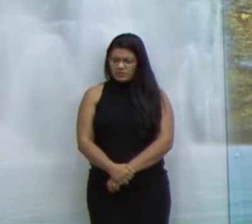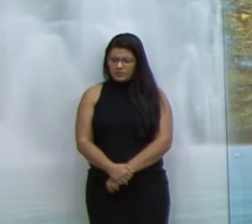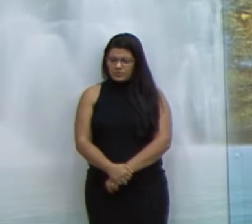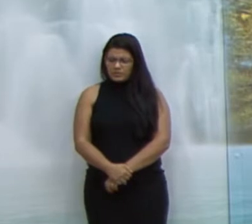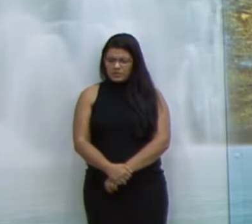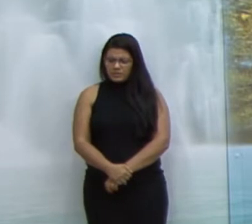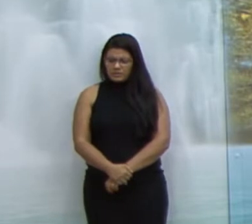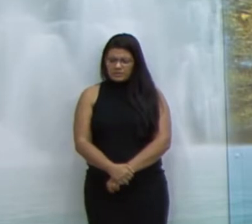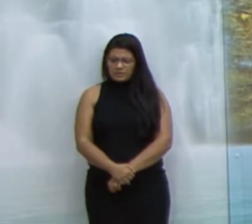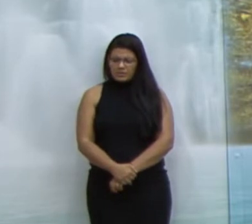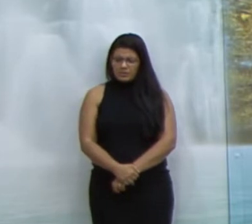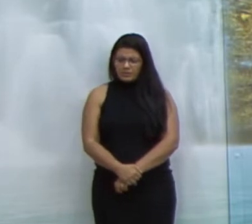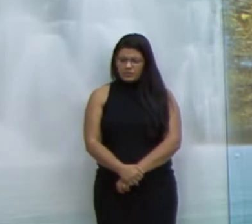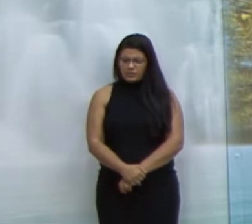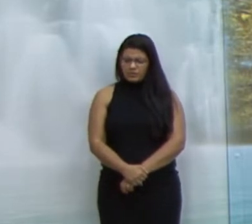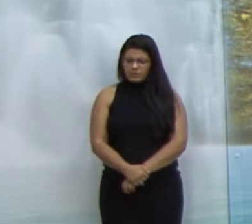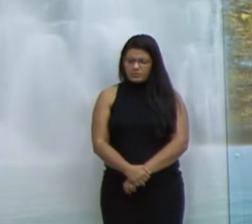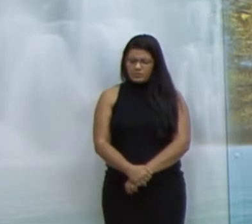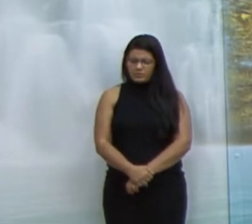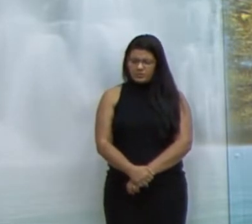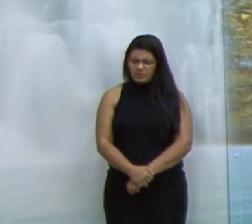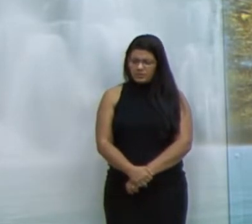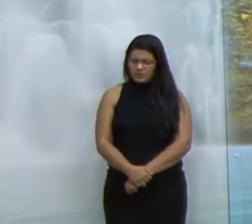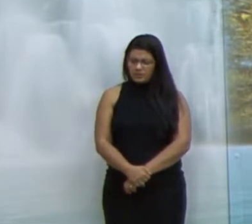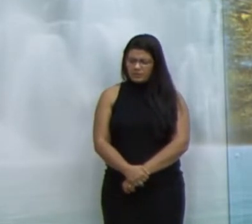A bênção do Senhor não acrescenta dores.